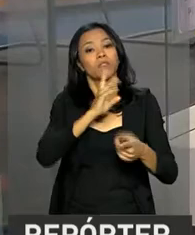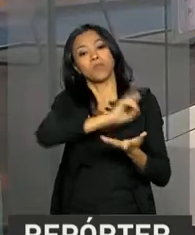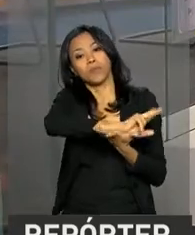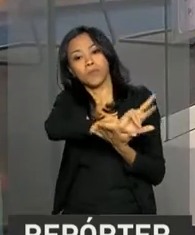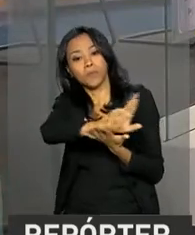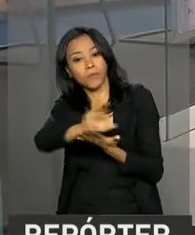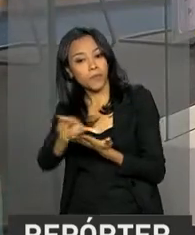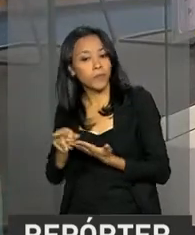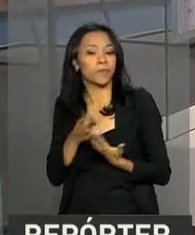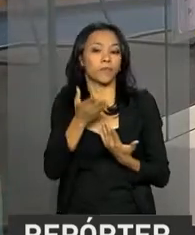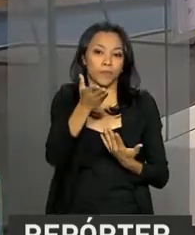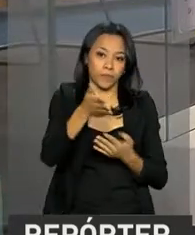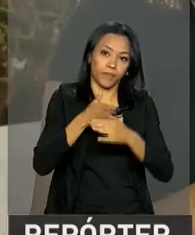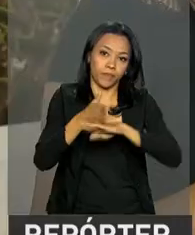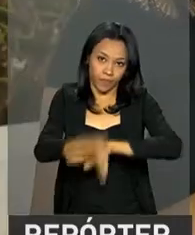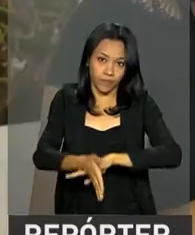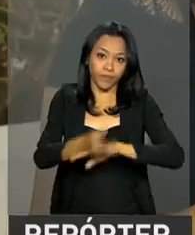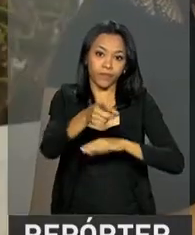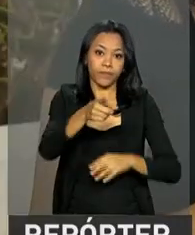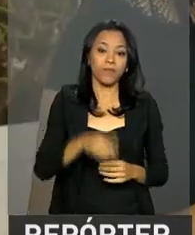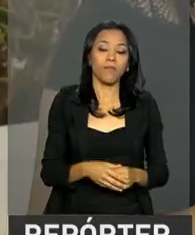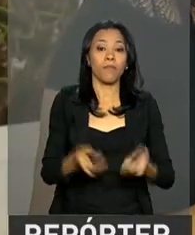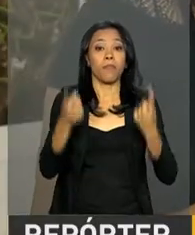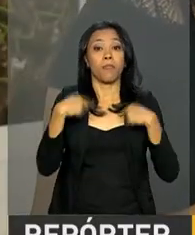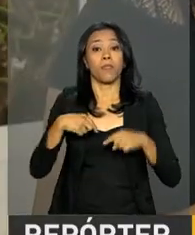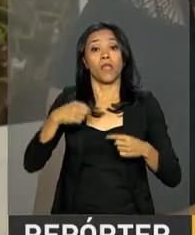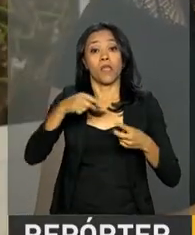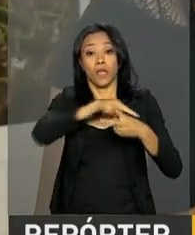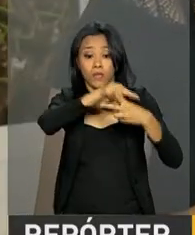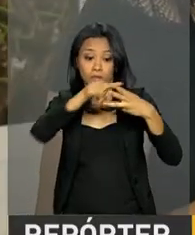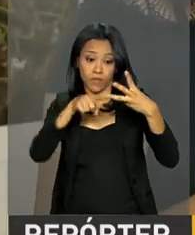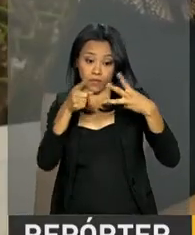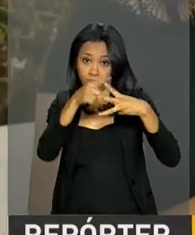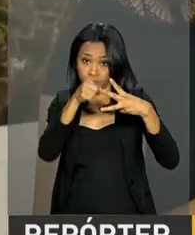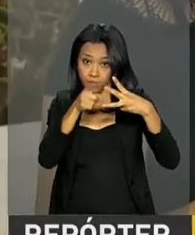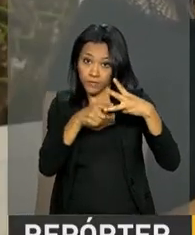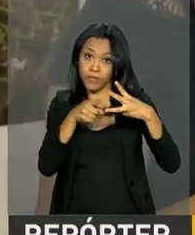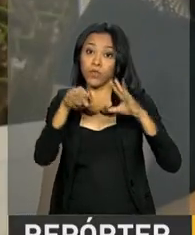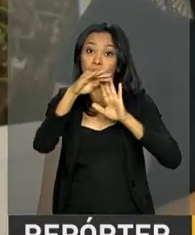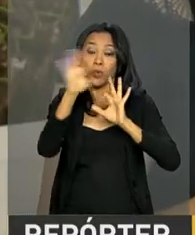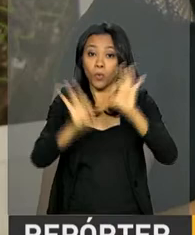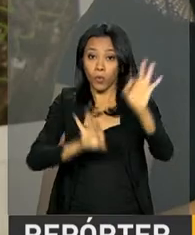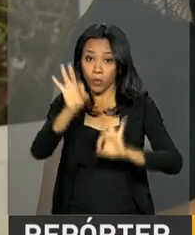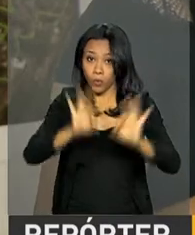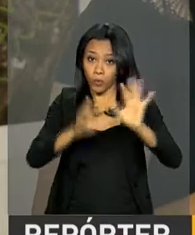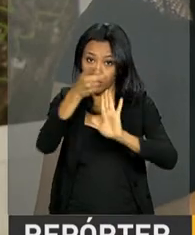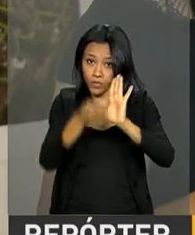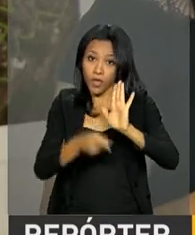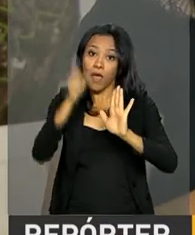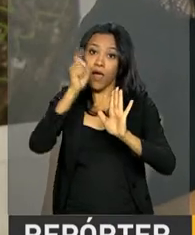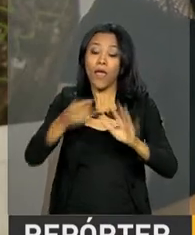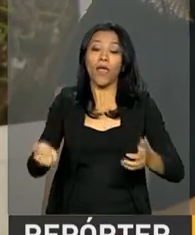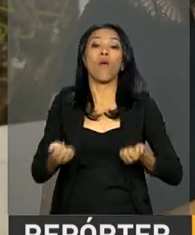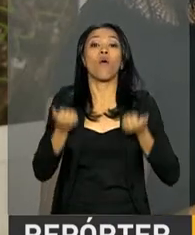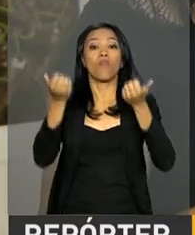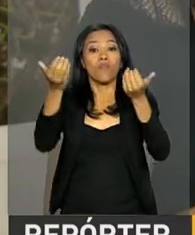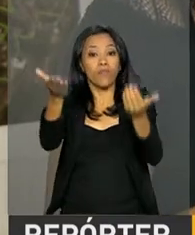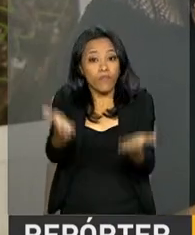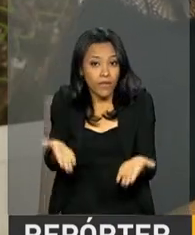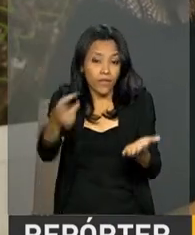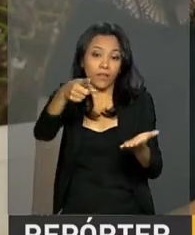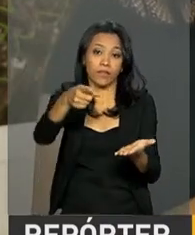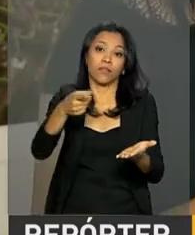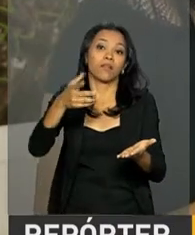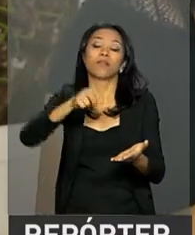rede mundial de computadores. O terceiro ponto do programa Cidades Digitais é a oferta de serviços públicos